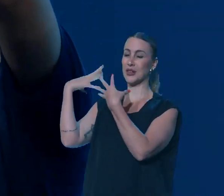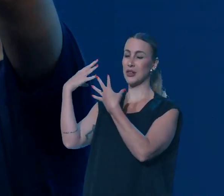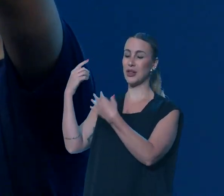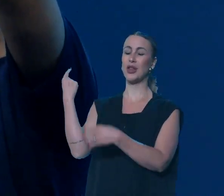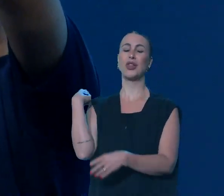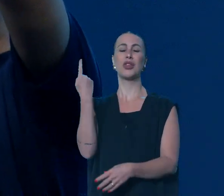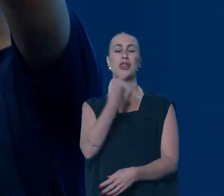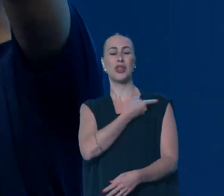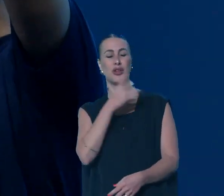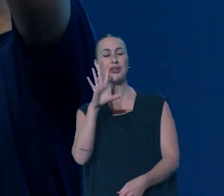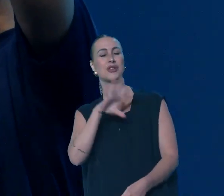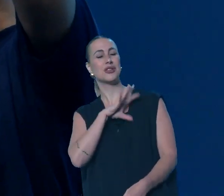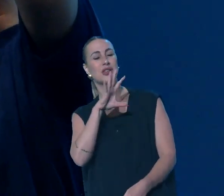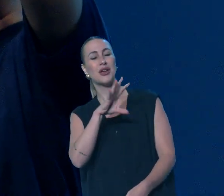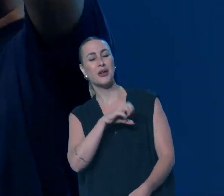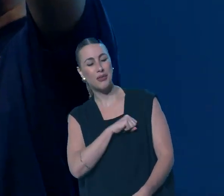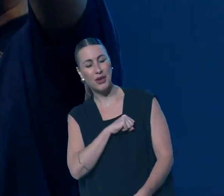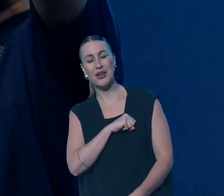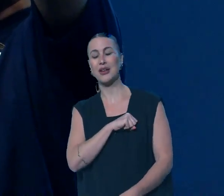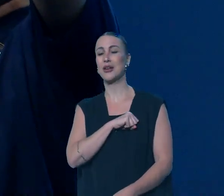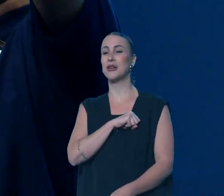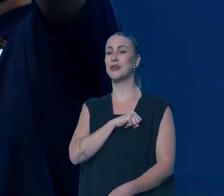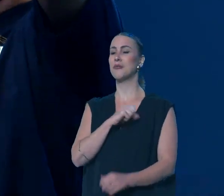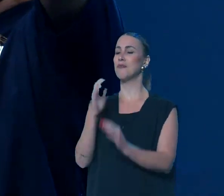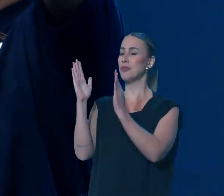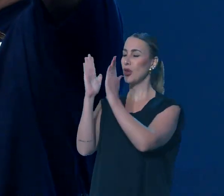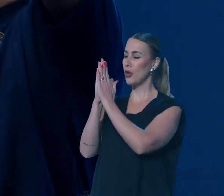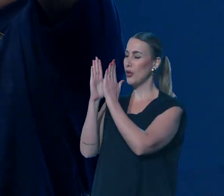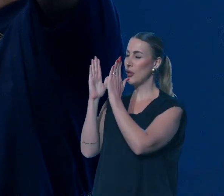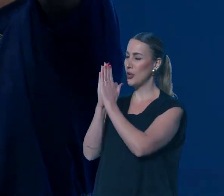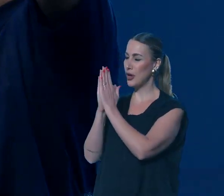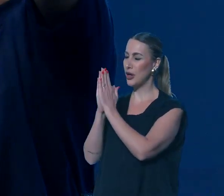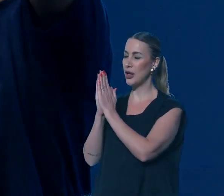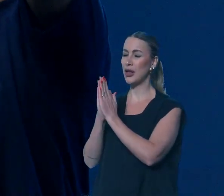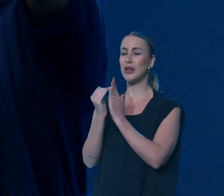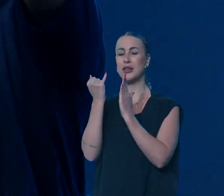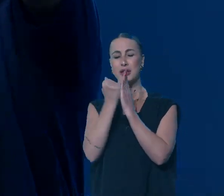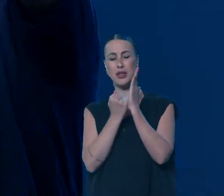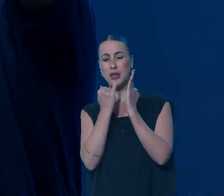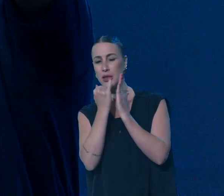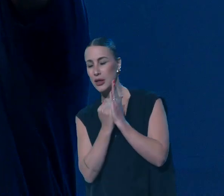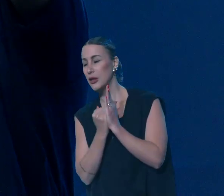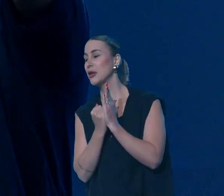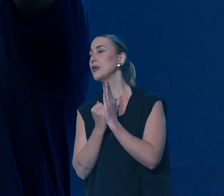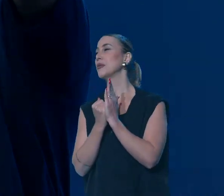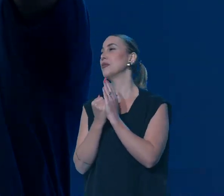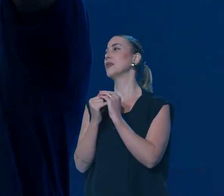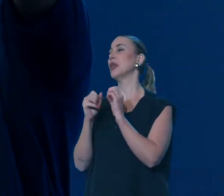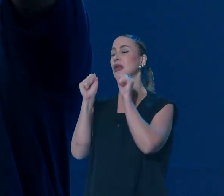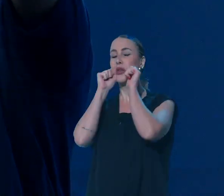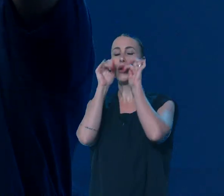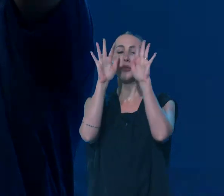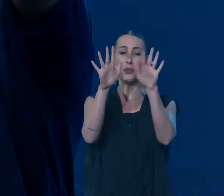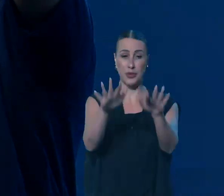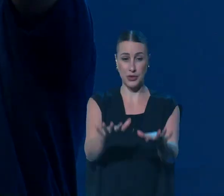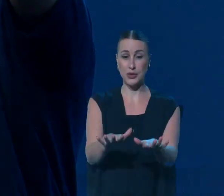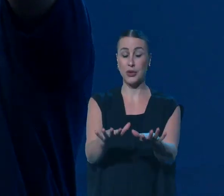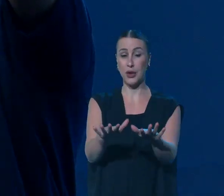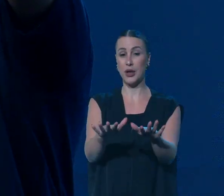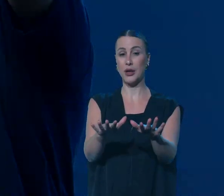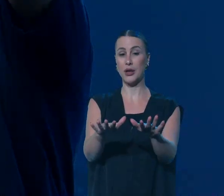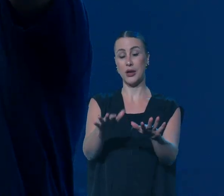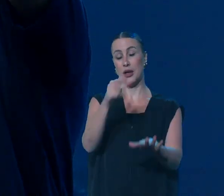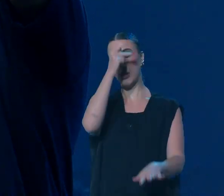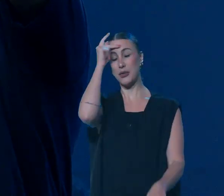interceder, dar presentes e abençoar aqueles que humanamente não merecem, mas espiritualmente são os que mais